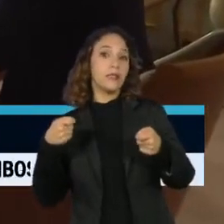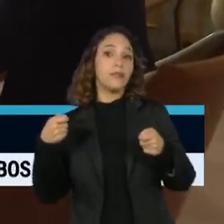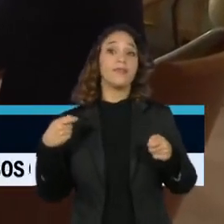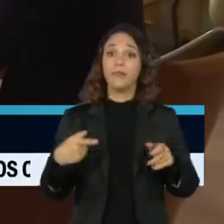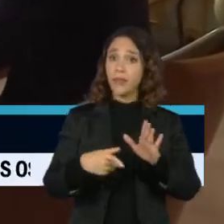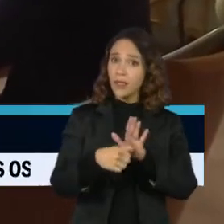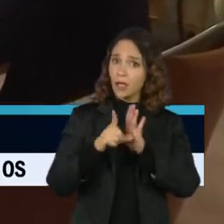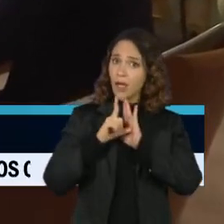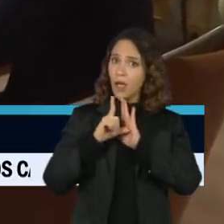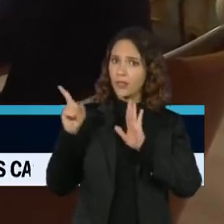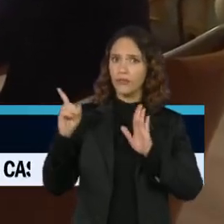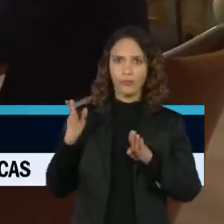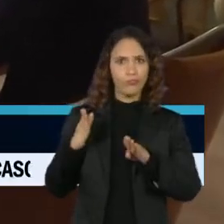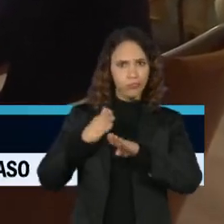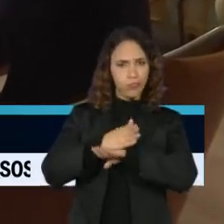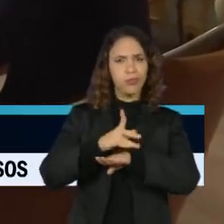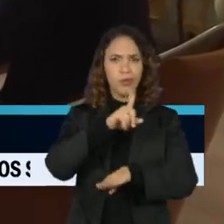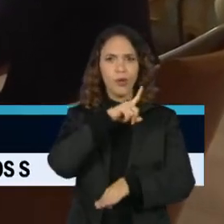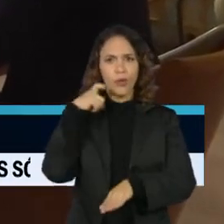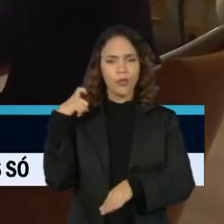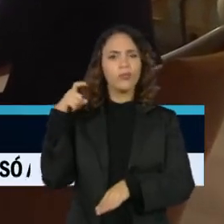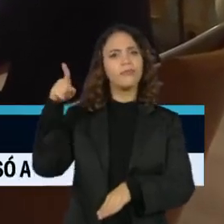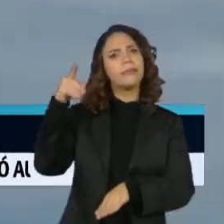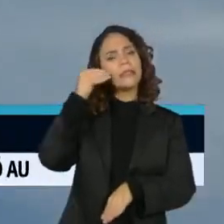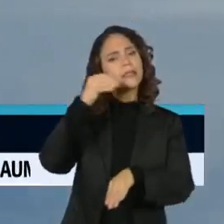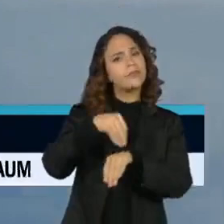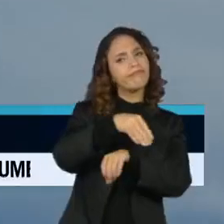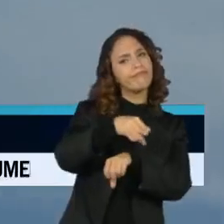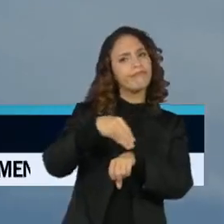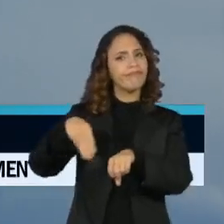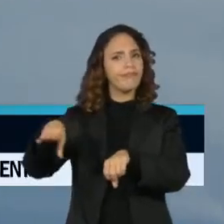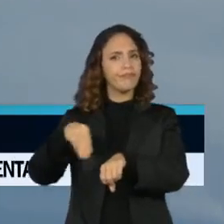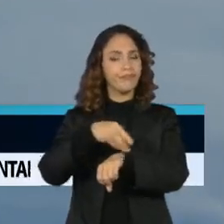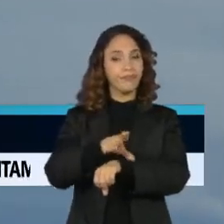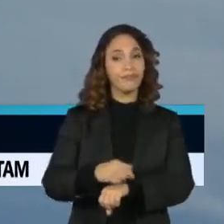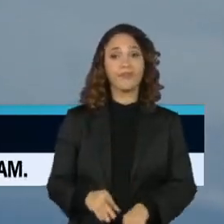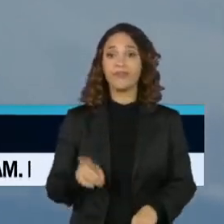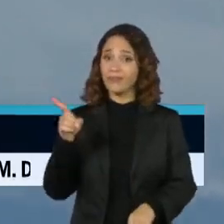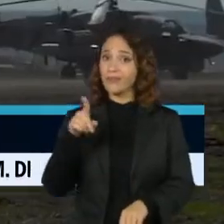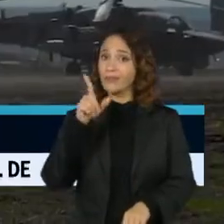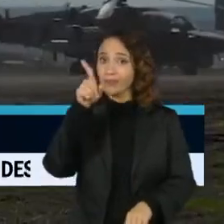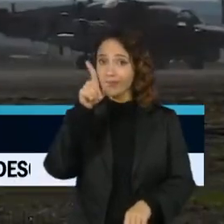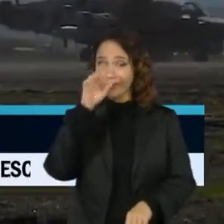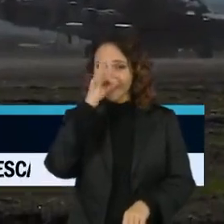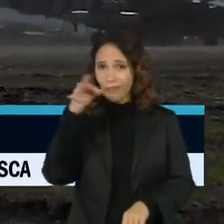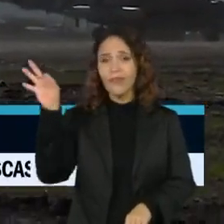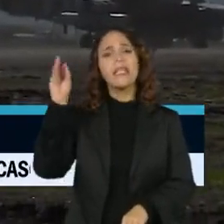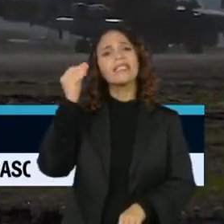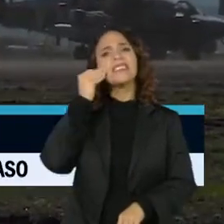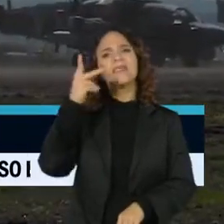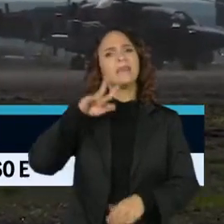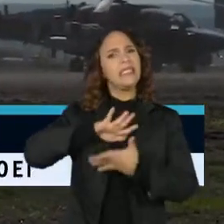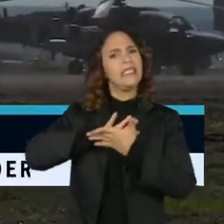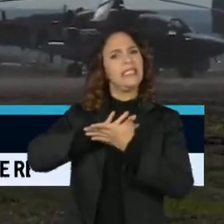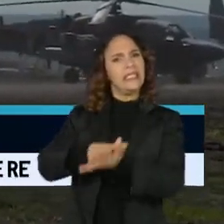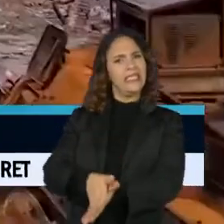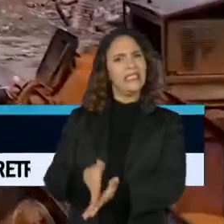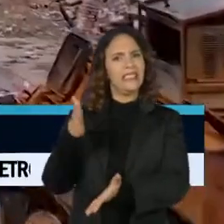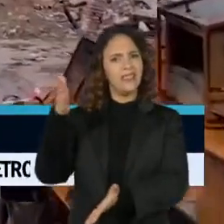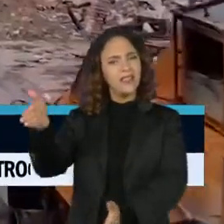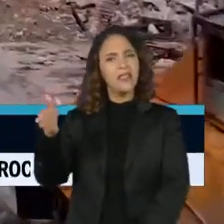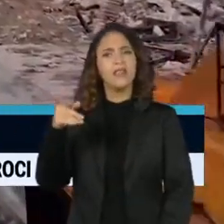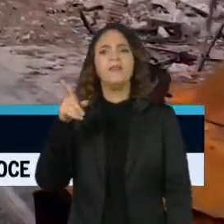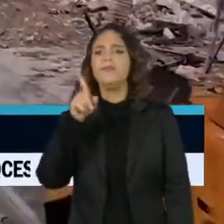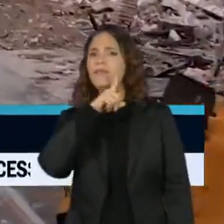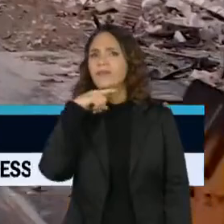da invasão, Macron se colocou como mediador. O francês ponderou que a Rússia não deve ser humilhada pelo Ocidente,